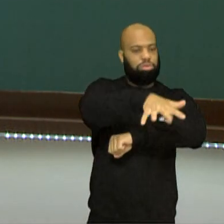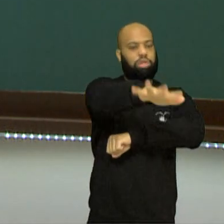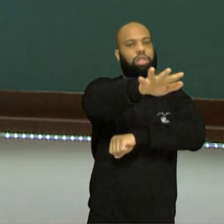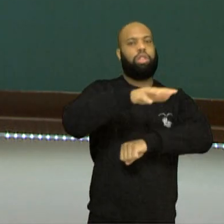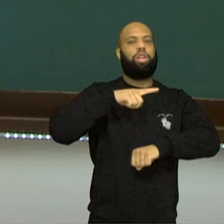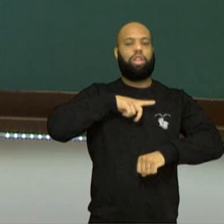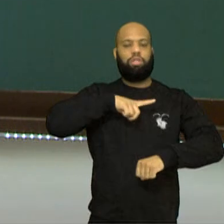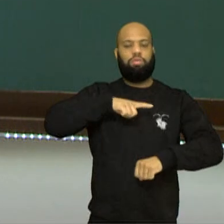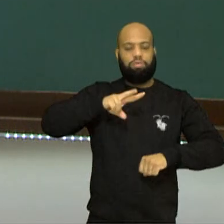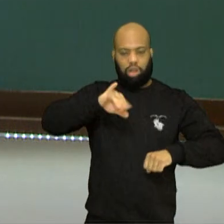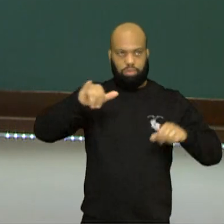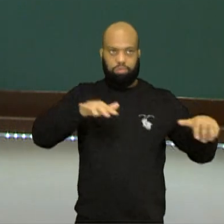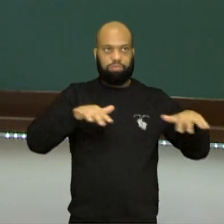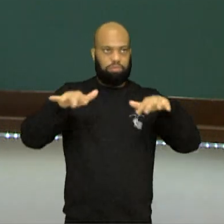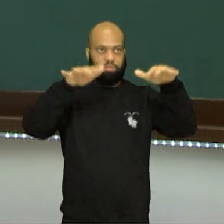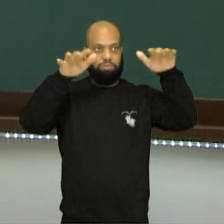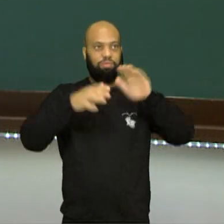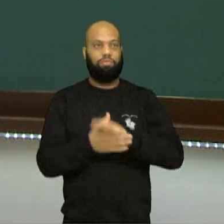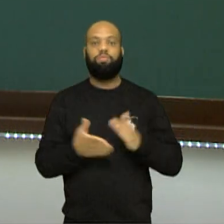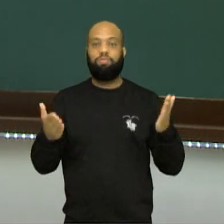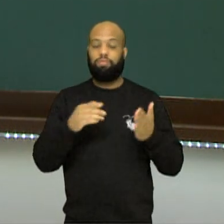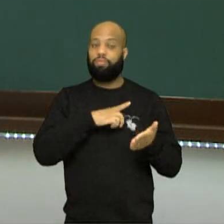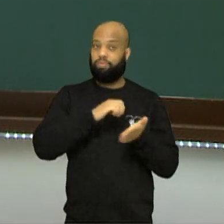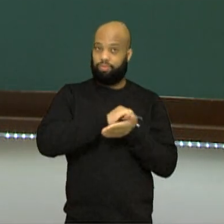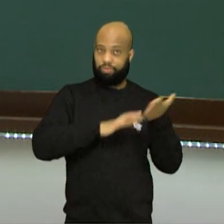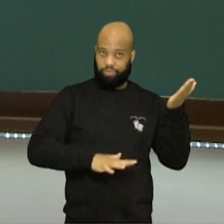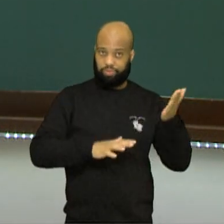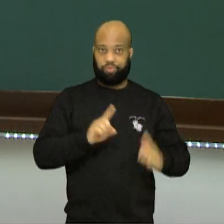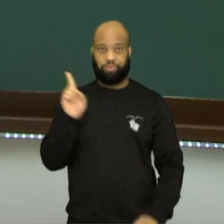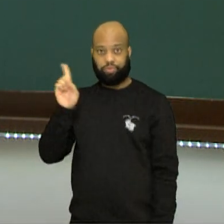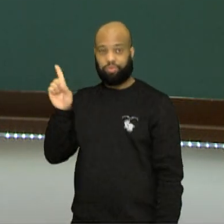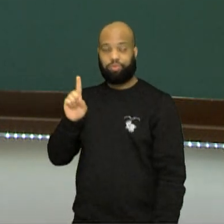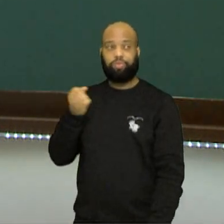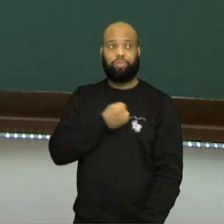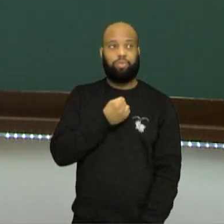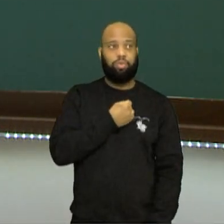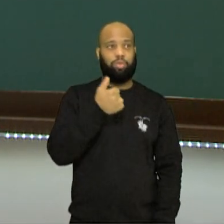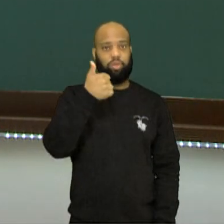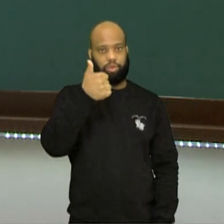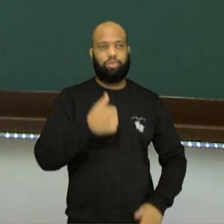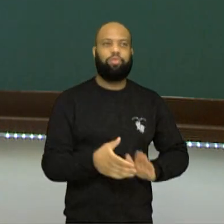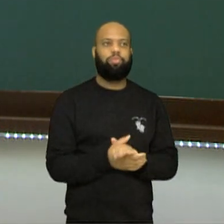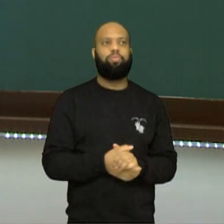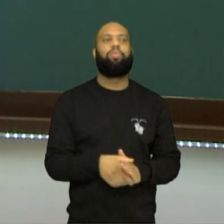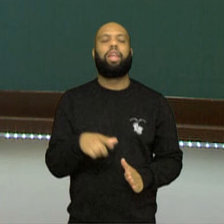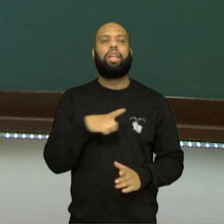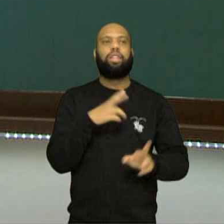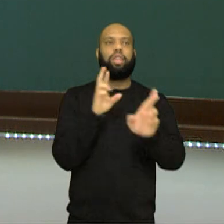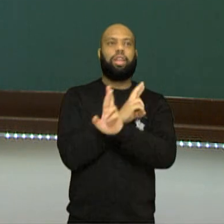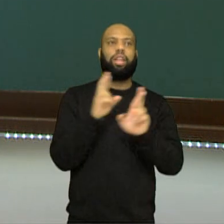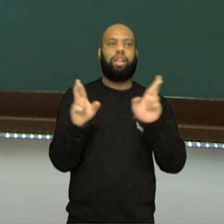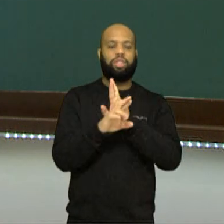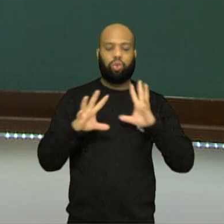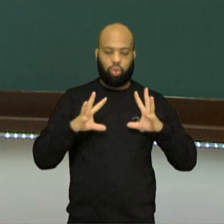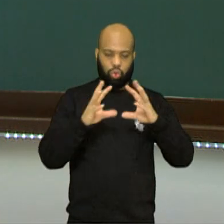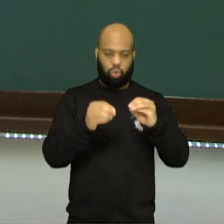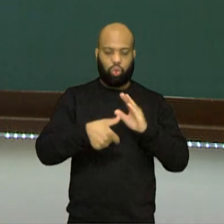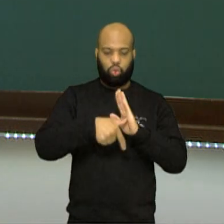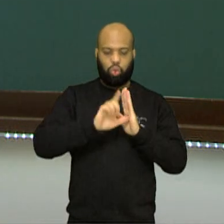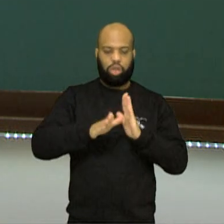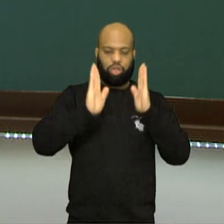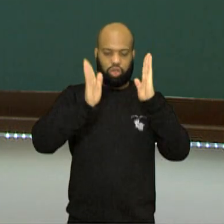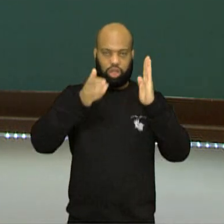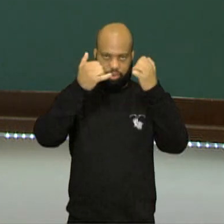absorvida naquele espaço. E nós vamos para a nossa primeira atividade, que tem a ver com tudo que a gente falou até